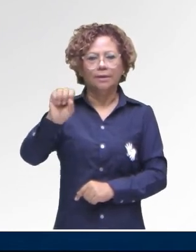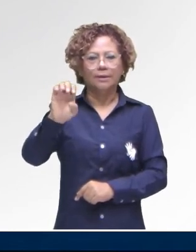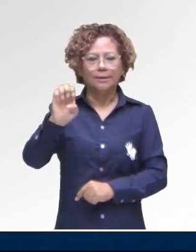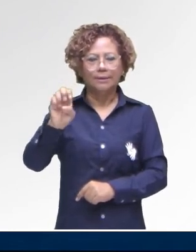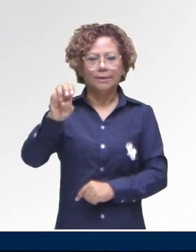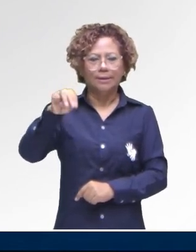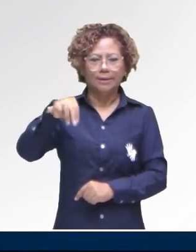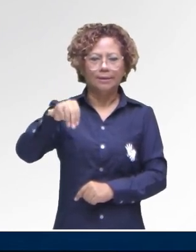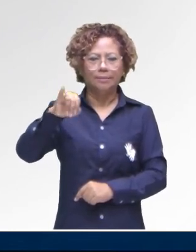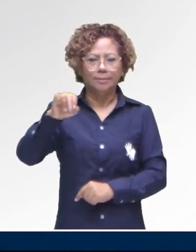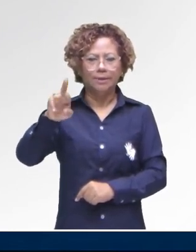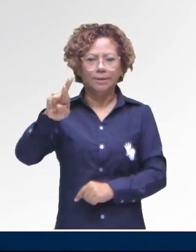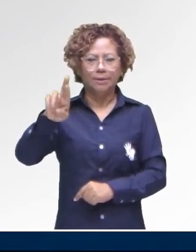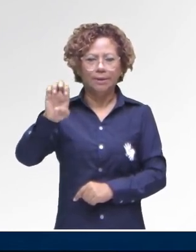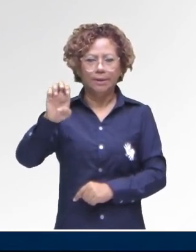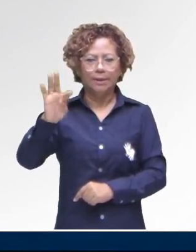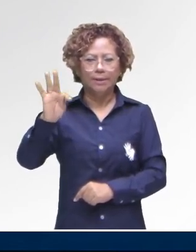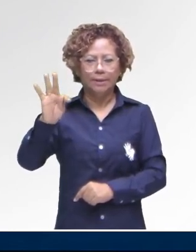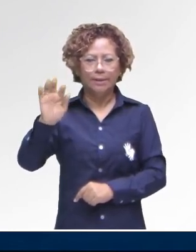Aqui.